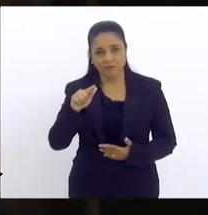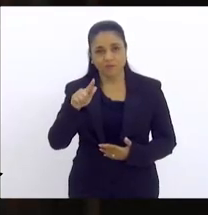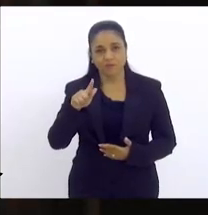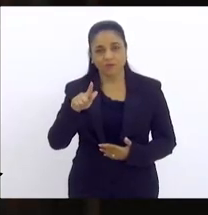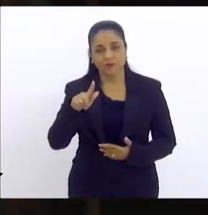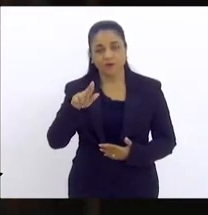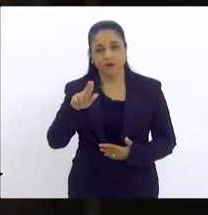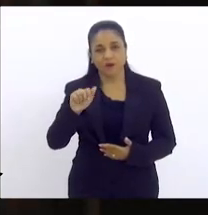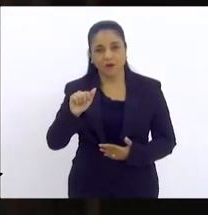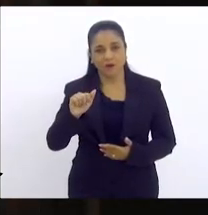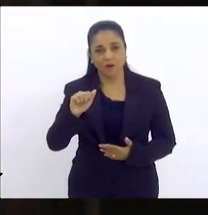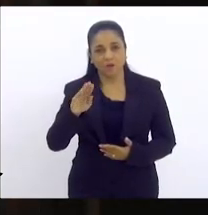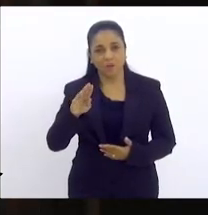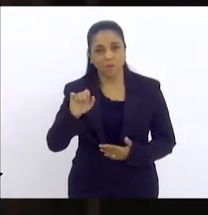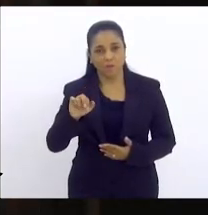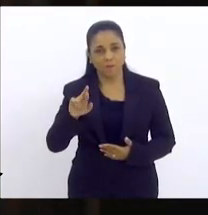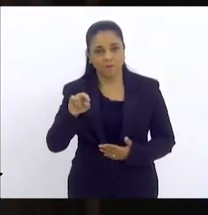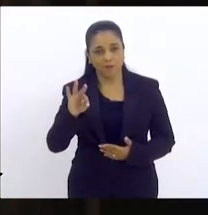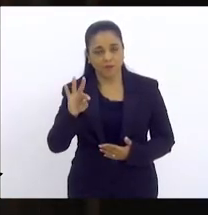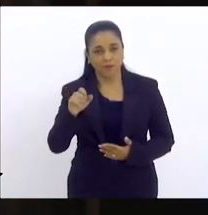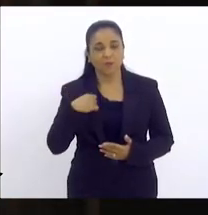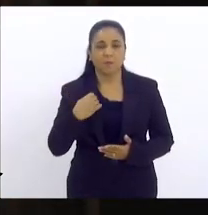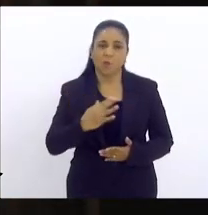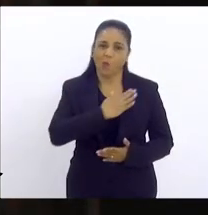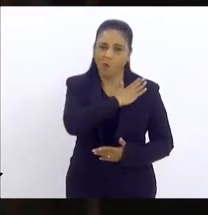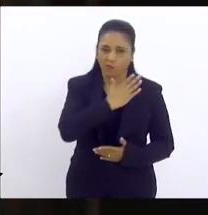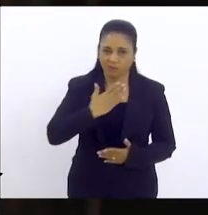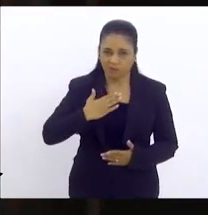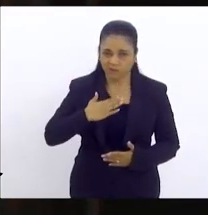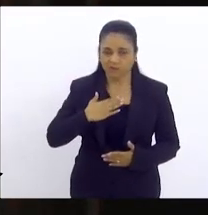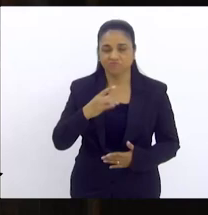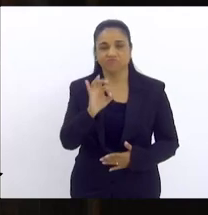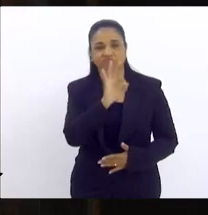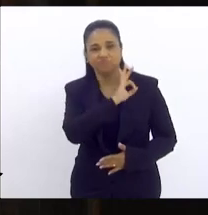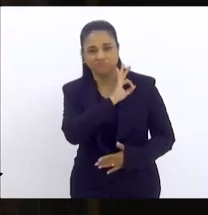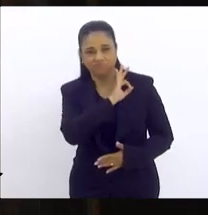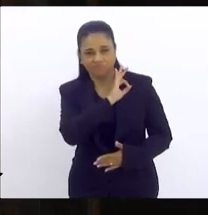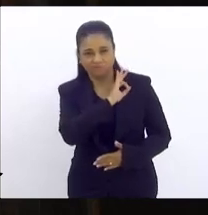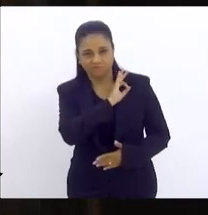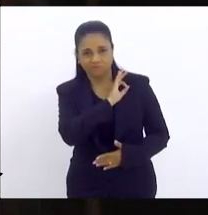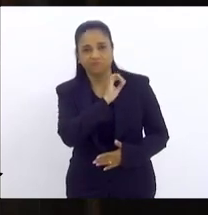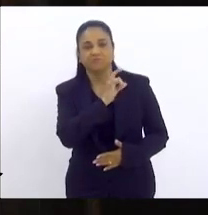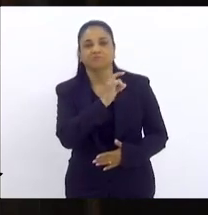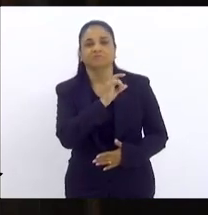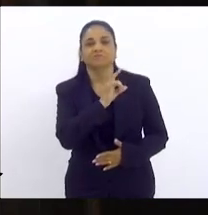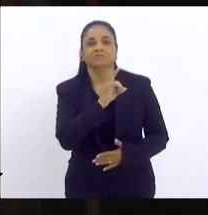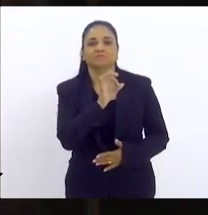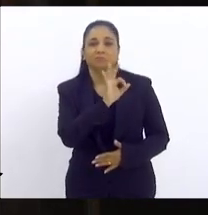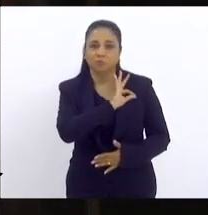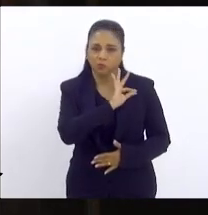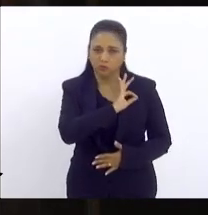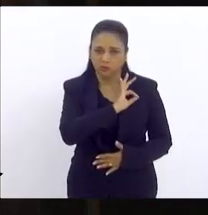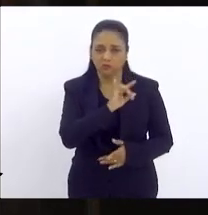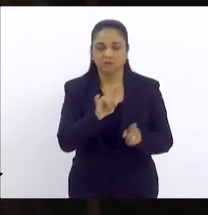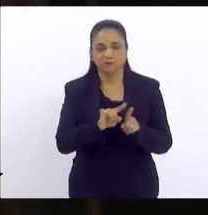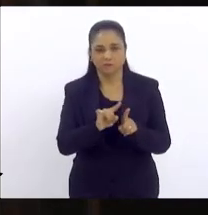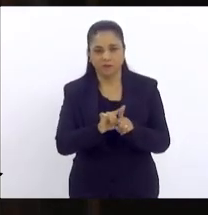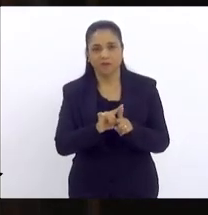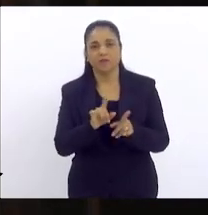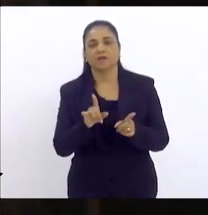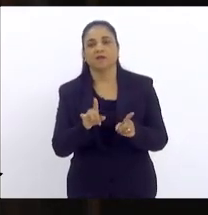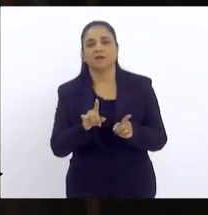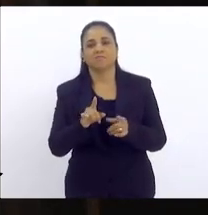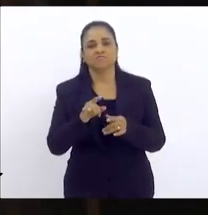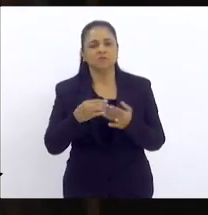presentes já de Delegados meu comandante cumprimentando a senhora Roberta Trindade ao cumprimento todos os presentes demais